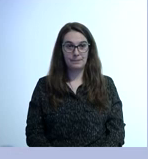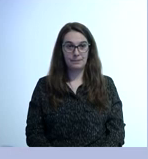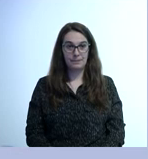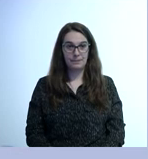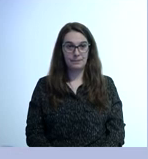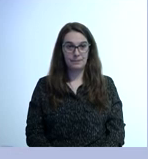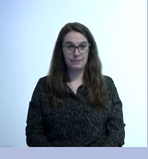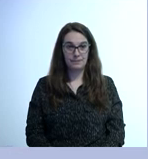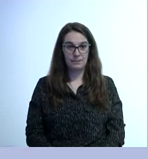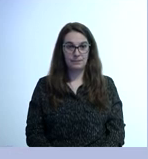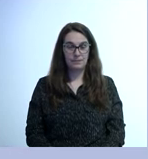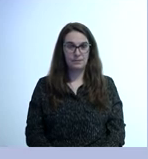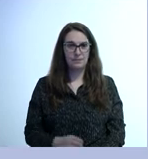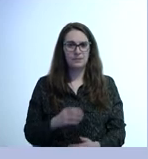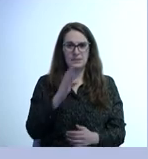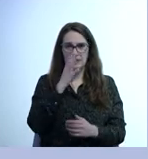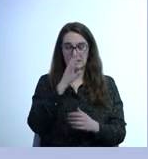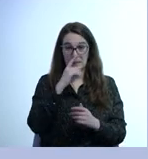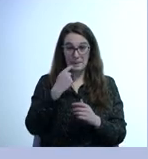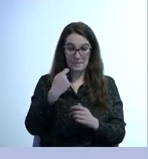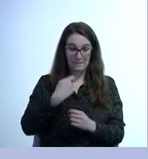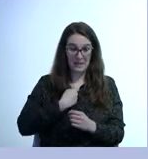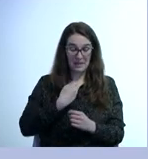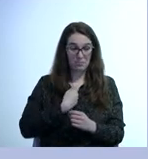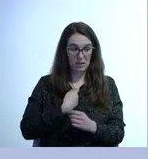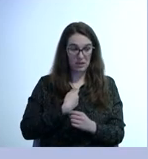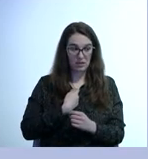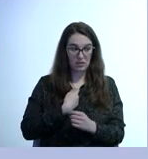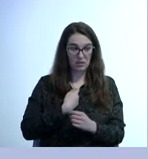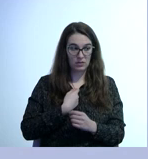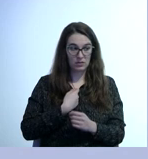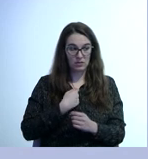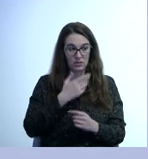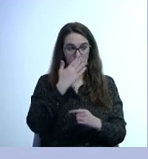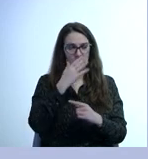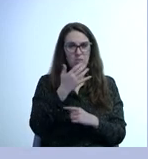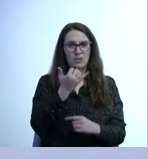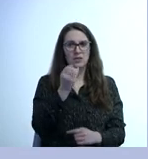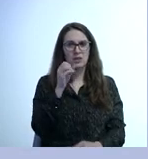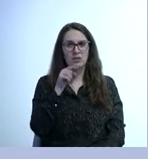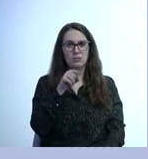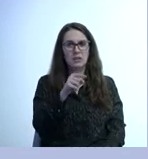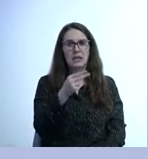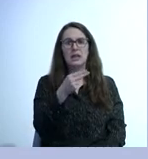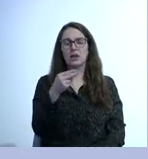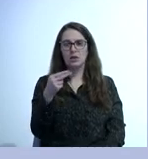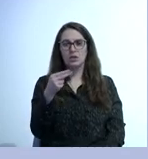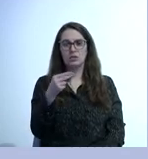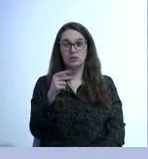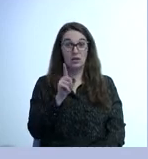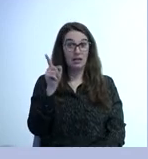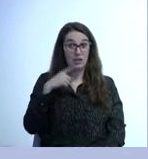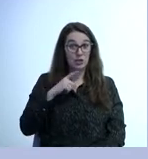pagamento por indicação direta, há 20 mil euros, Julio. 20 mil euros. Em